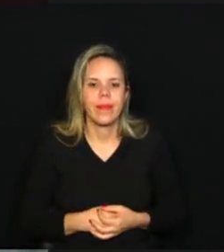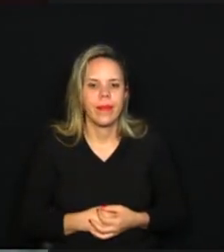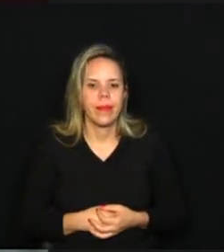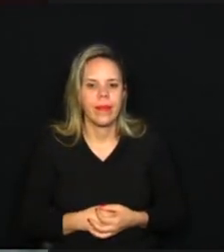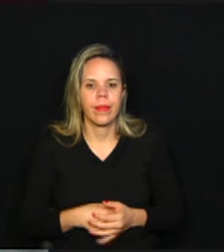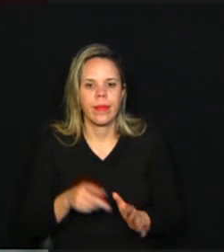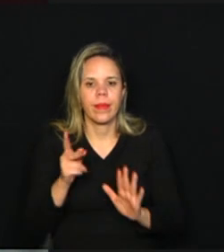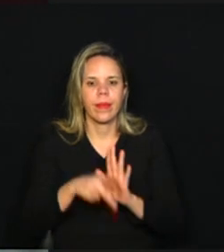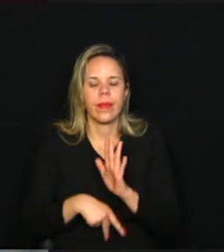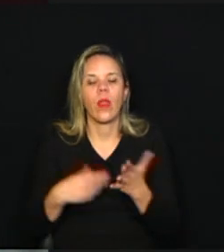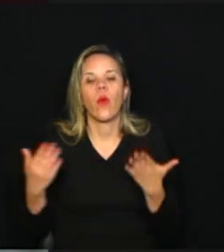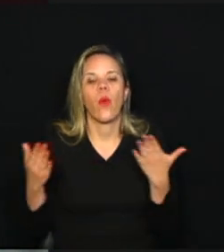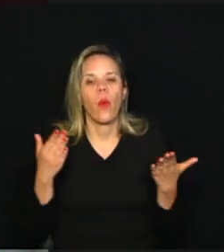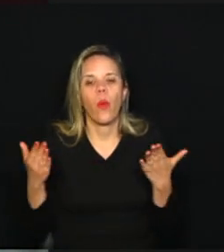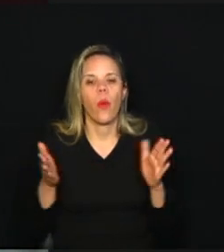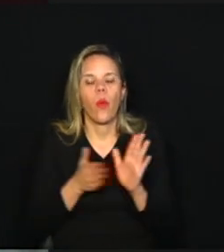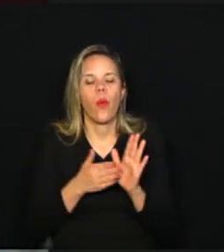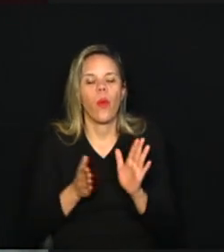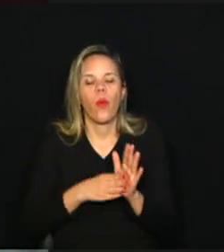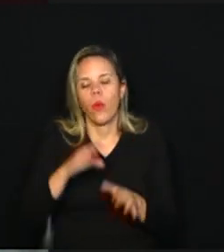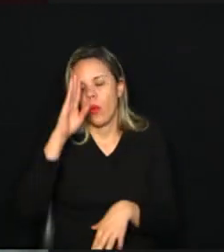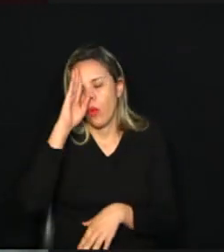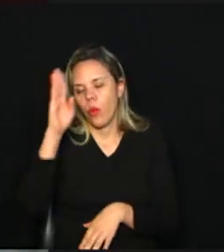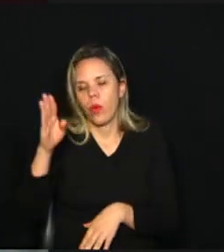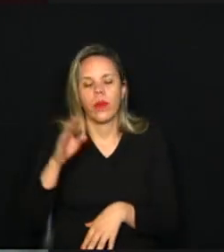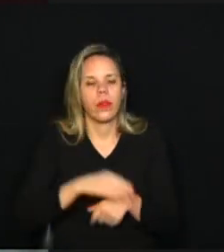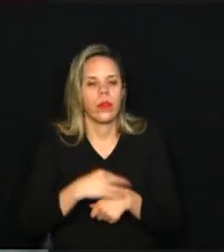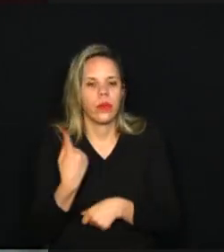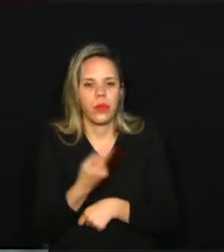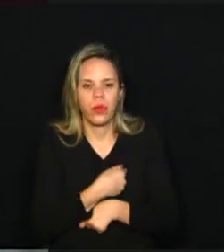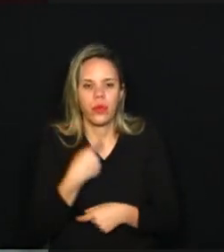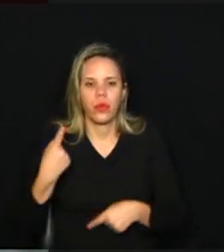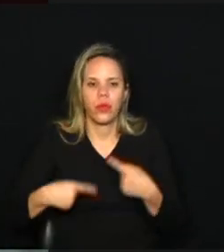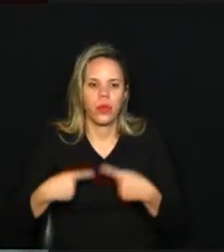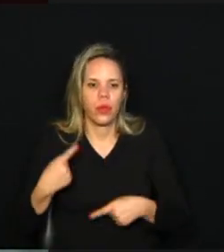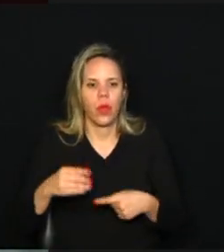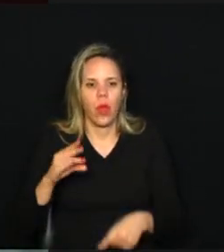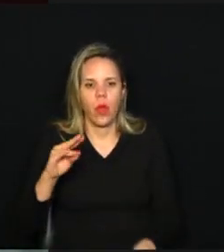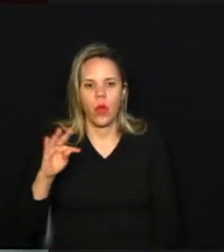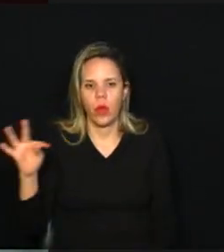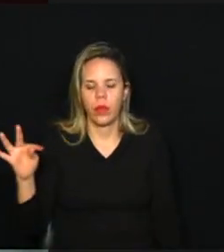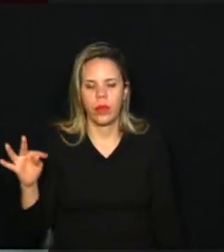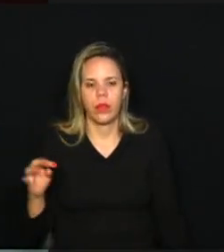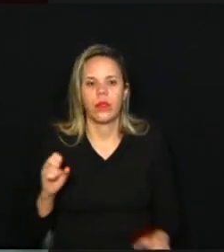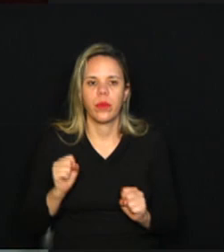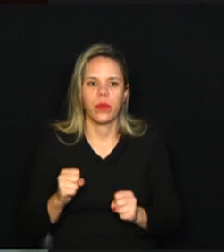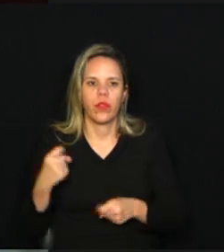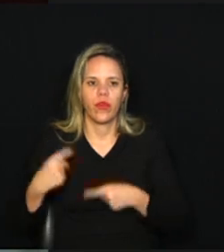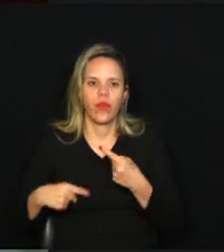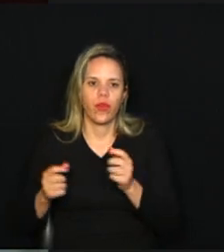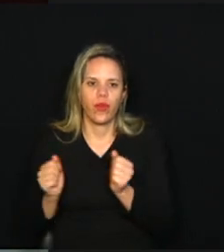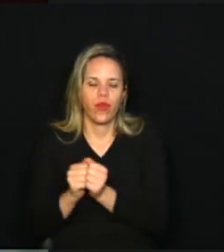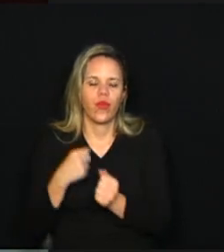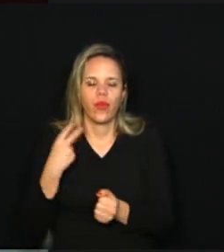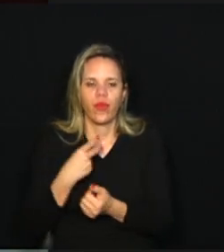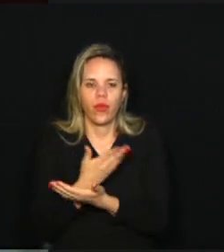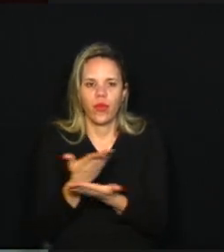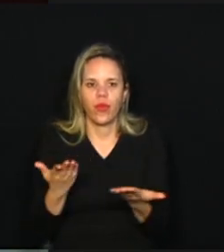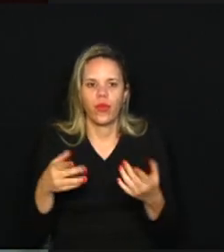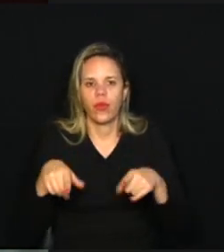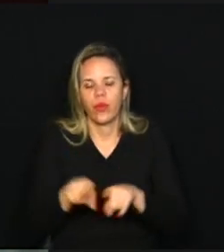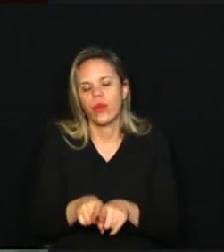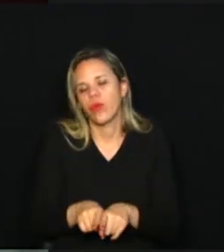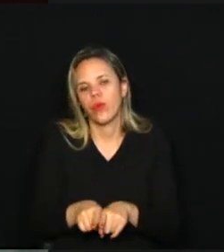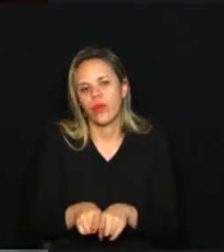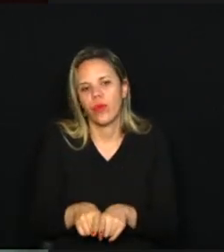desse projeto, qual que era o propósito principal que nós discutimos dentro da CUT, trouxemos aqui para poder discutir junto aos vereadores e também com